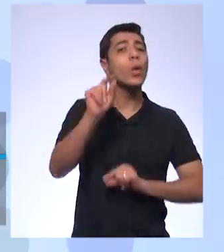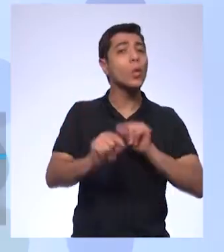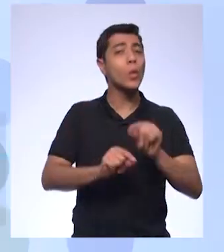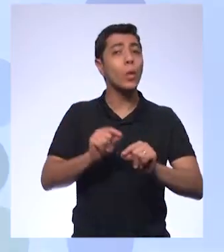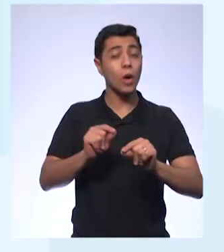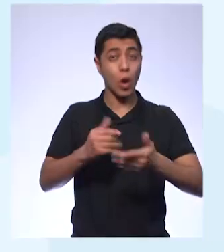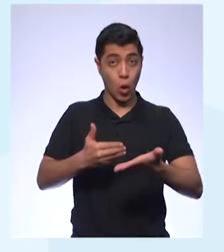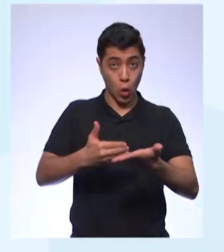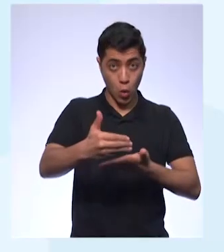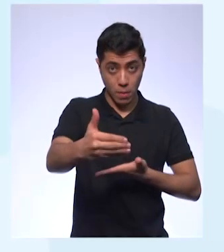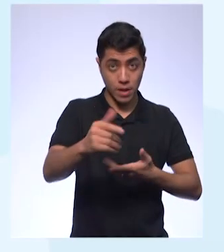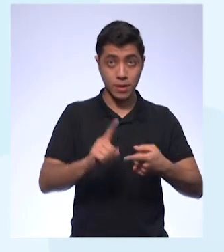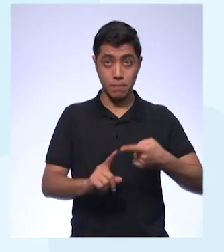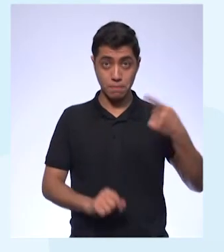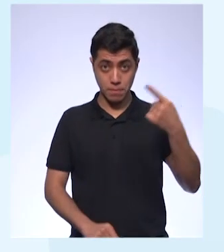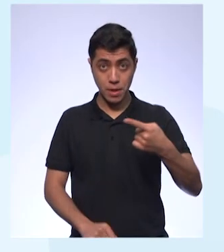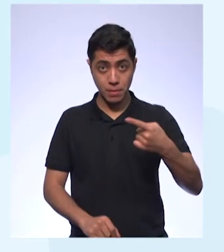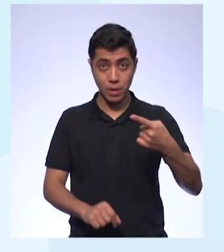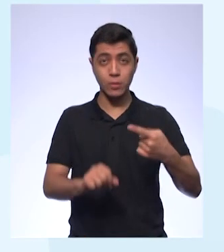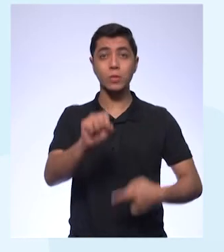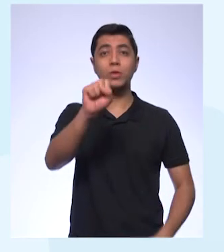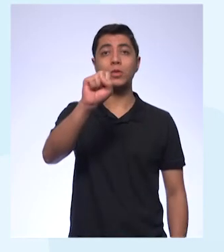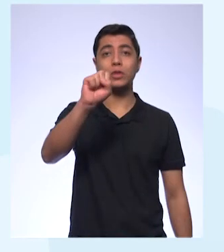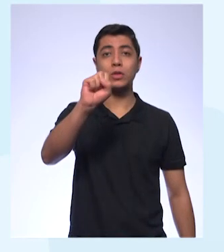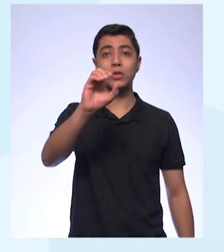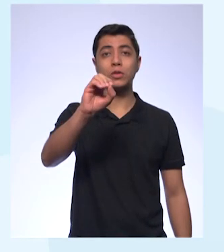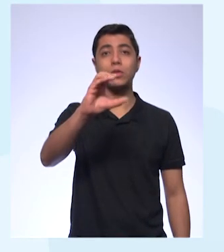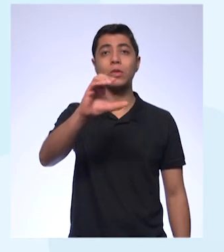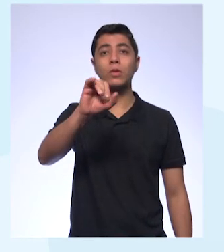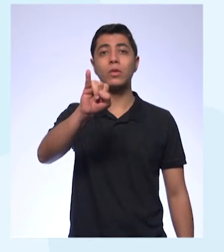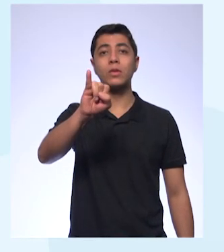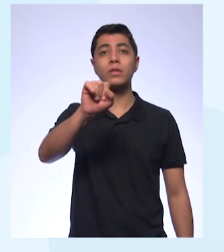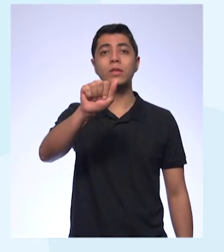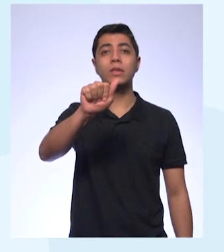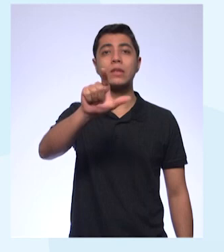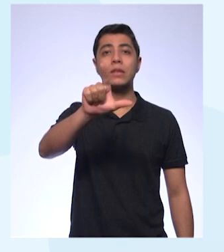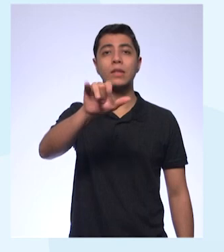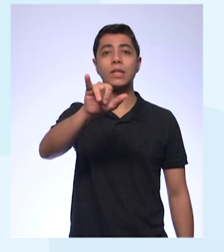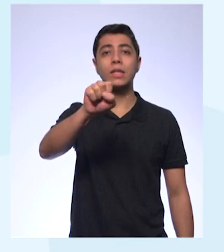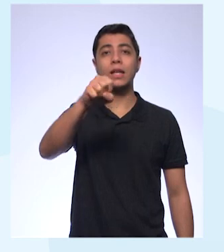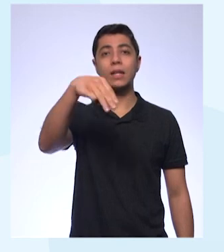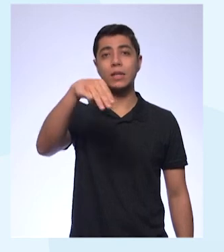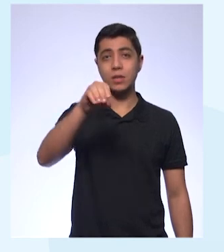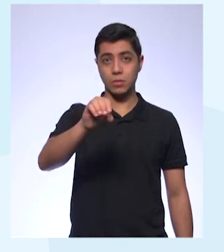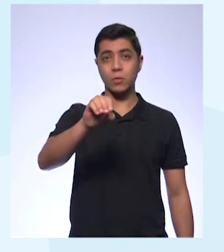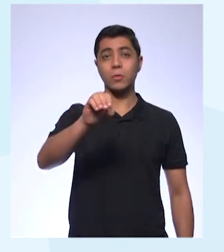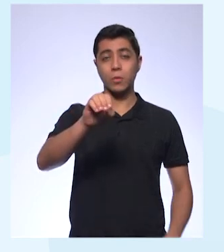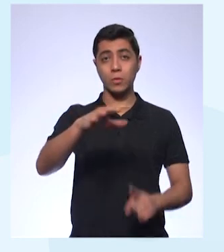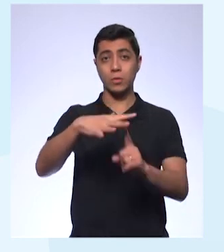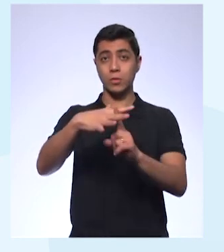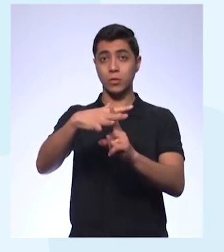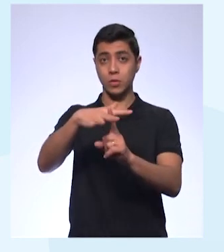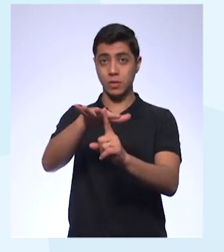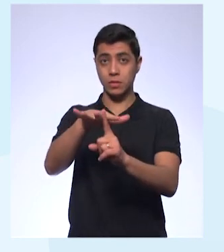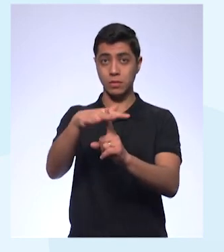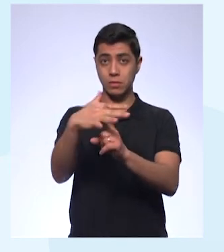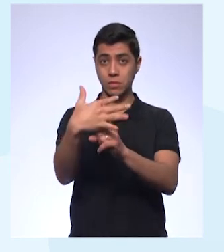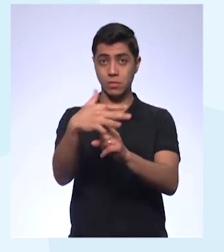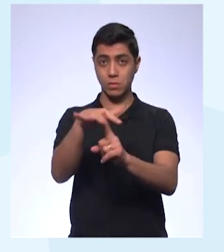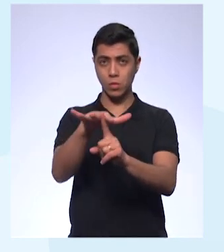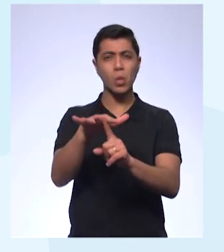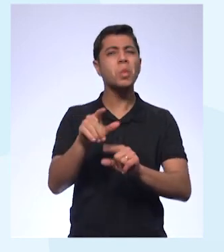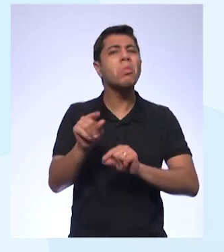socialismo. Vamos dar uma olhadinha na nossa tela. Então, o socialismo, em linhas gerais, é uma teoria